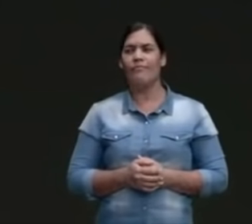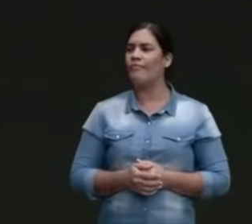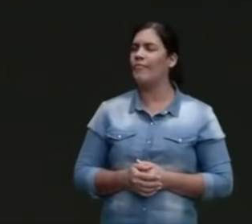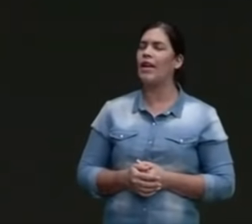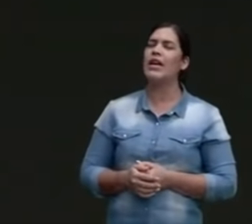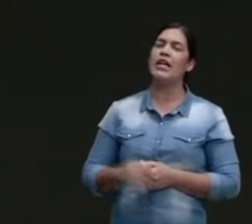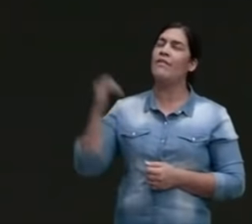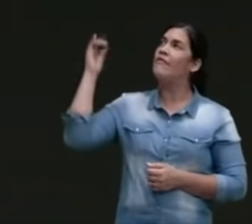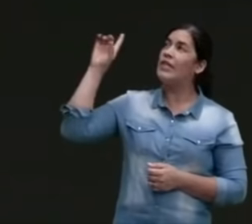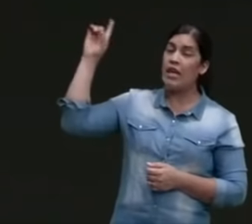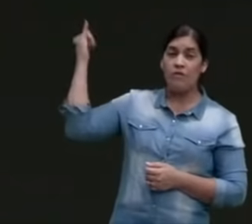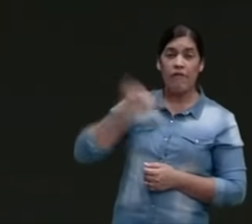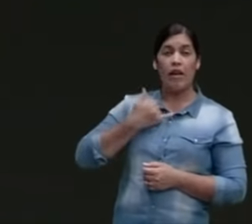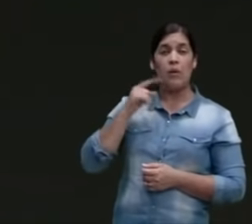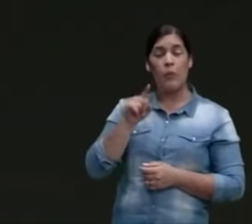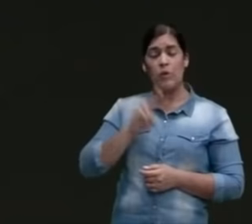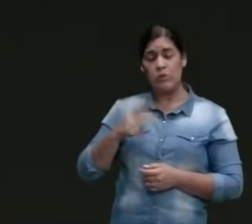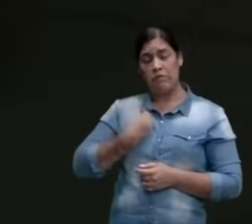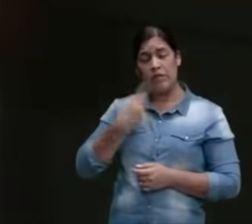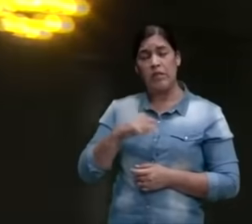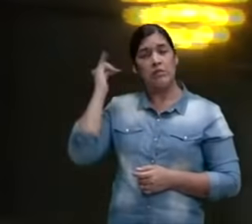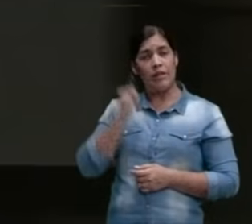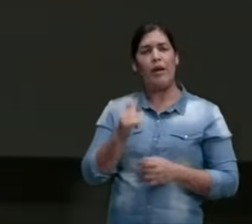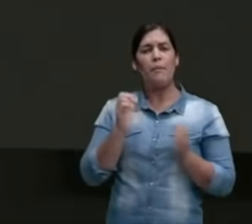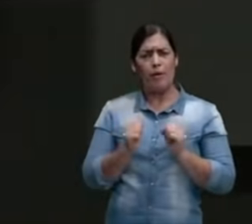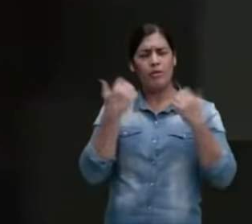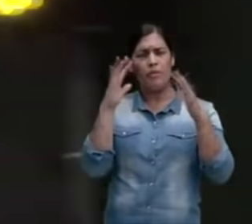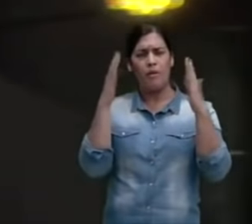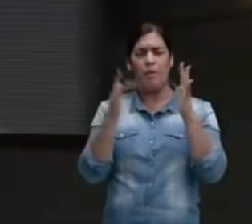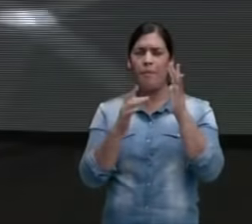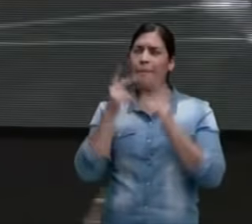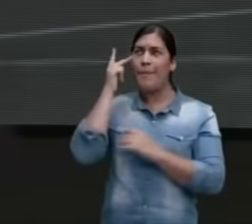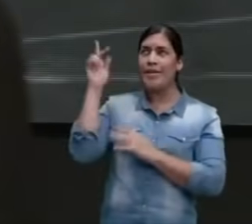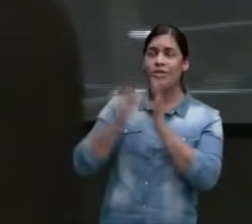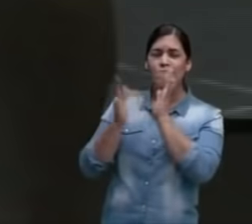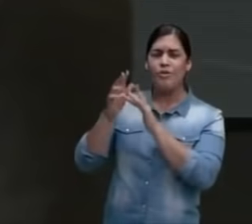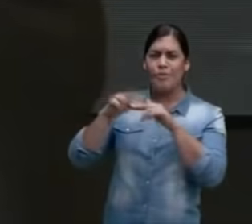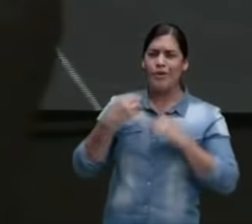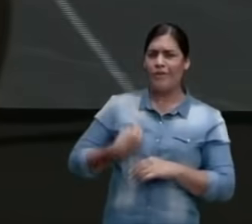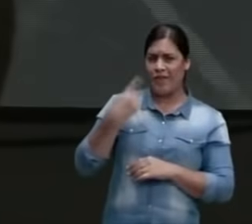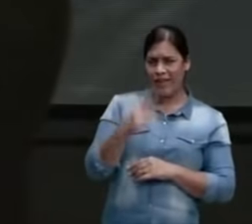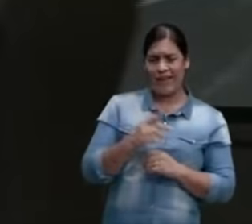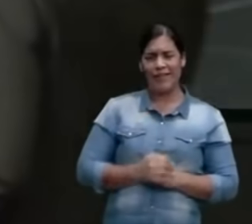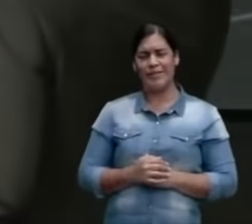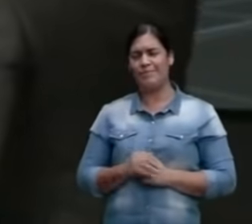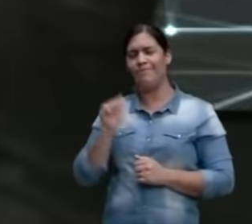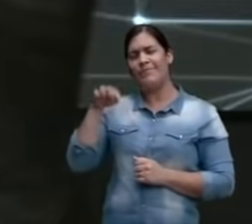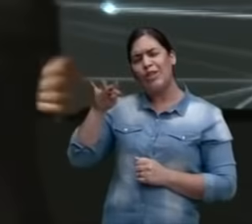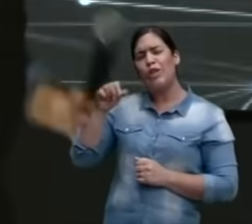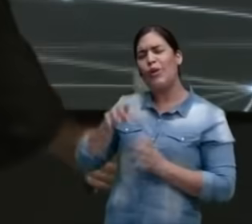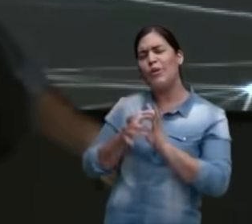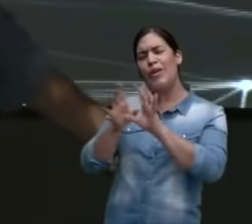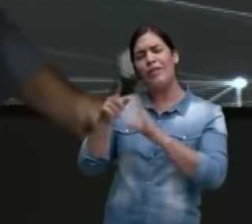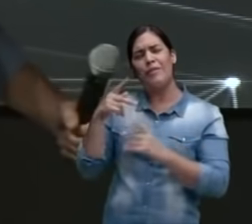nosso coração. Você pode dar uma salva de palmas para Jesus pela vida dele? Amém? Antônio, a palavra é sua, irmão.